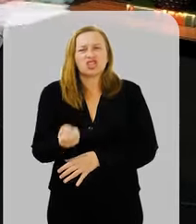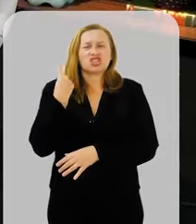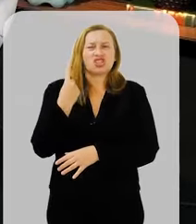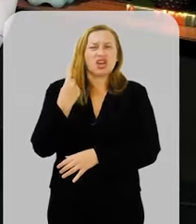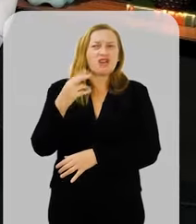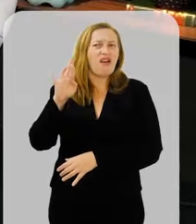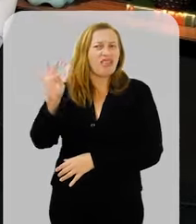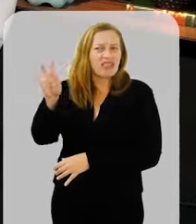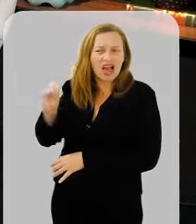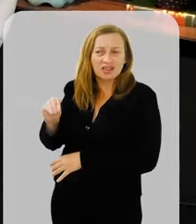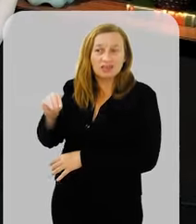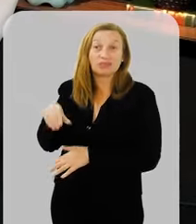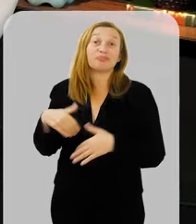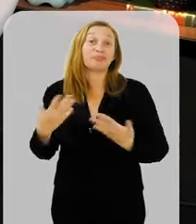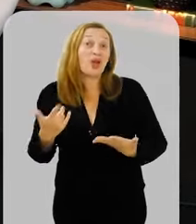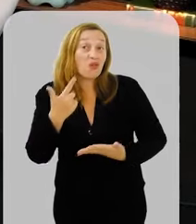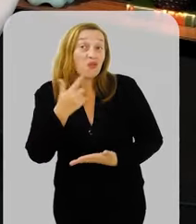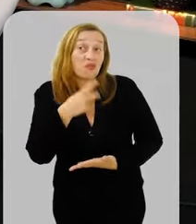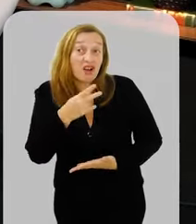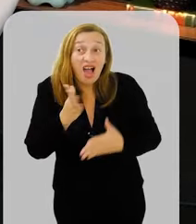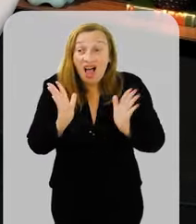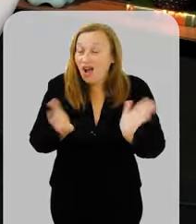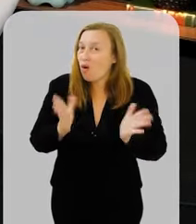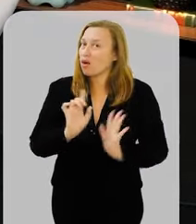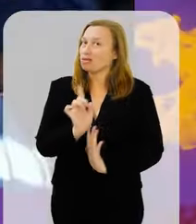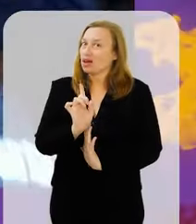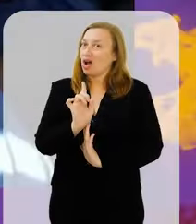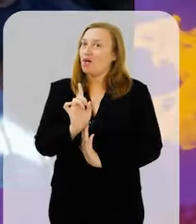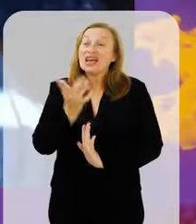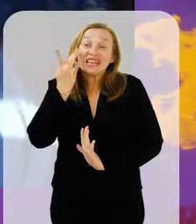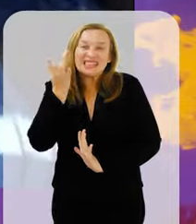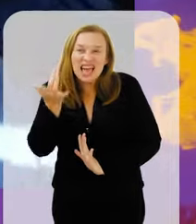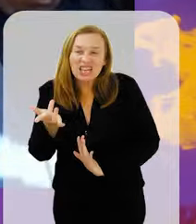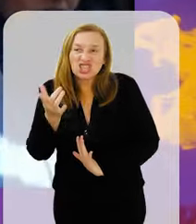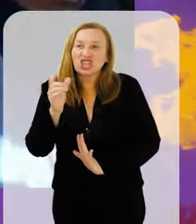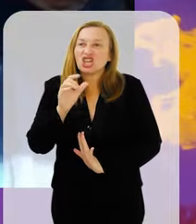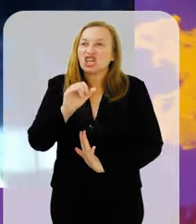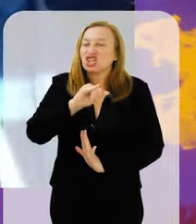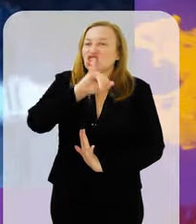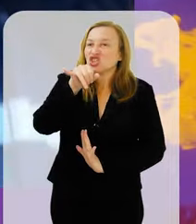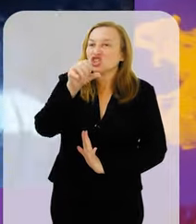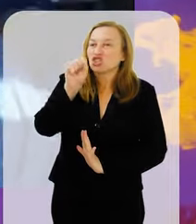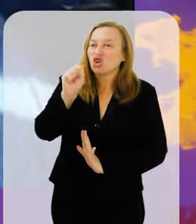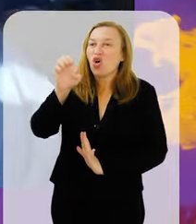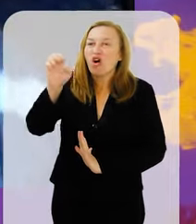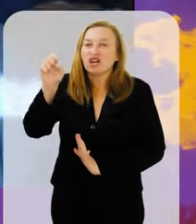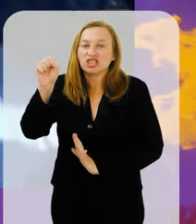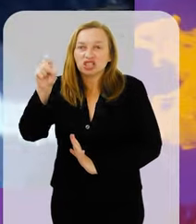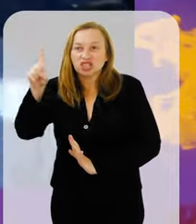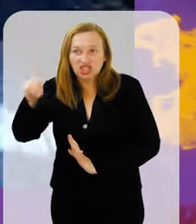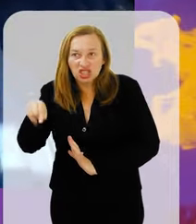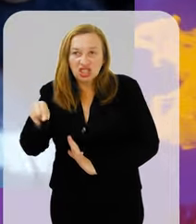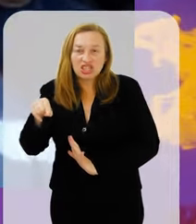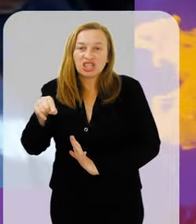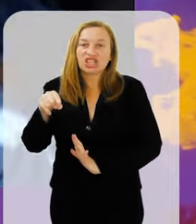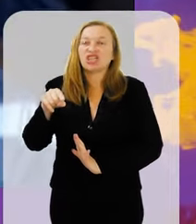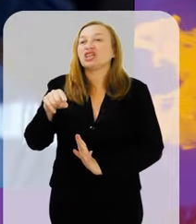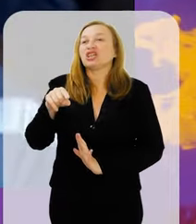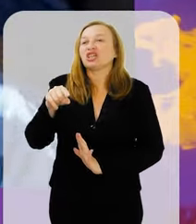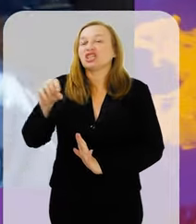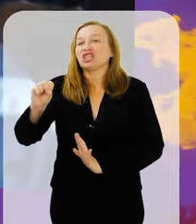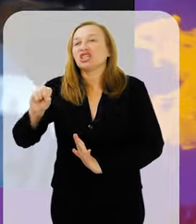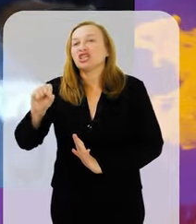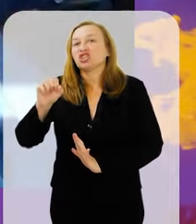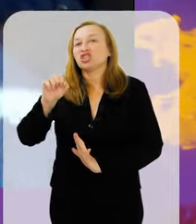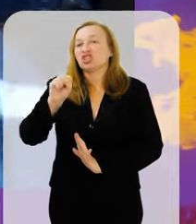Azevedo. Rui, pô, vamos falar disso aqui agora não. Eles acham que Jorge Jesus e Abel Ferreira é receita de bolo, vai dar